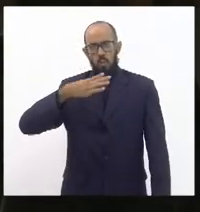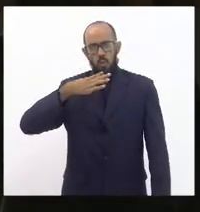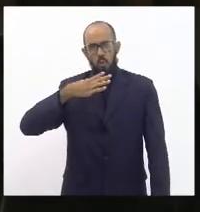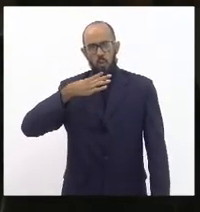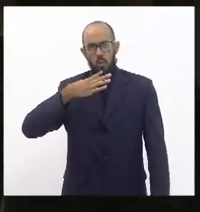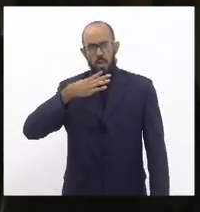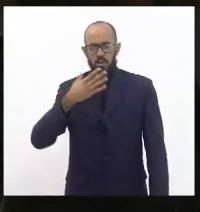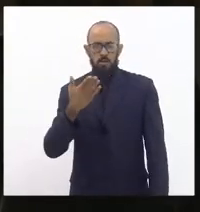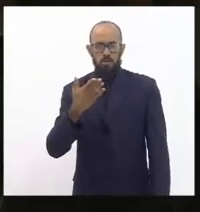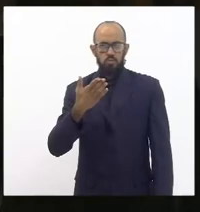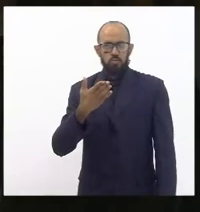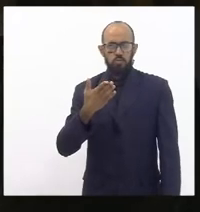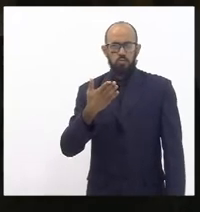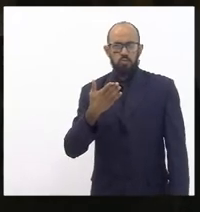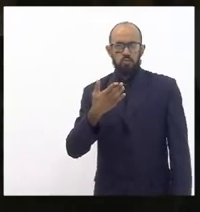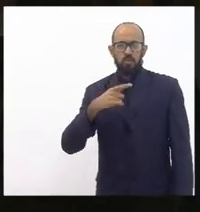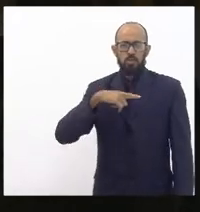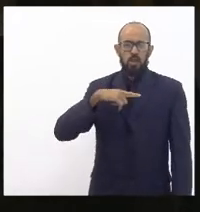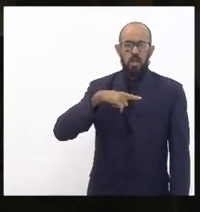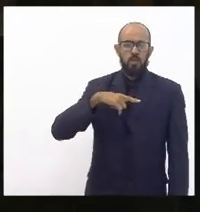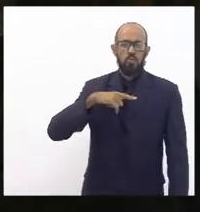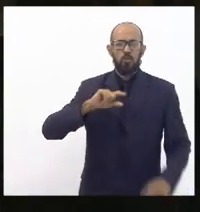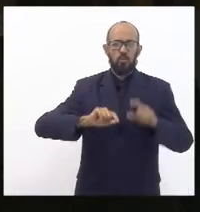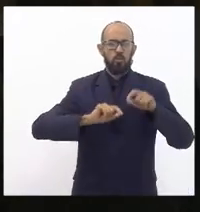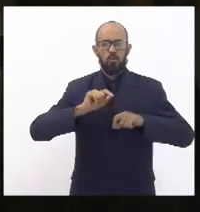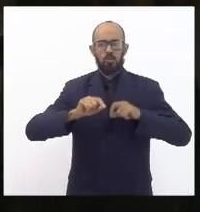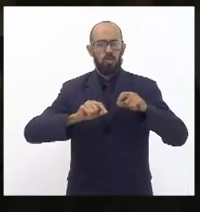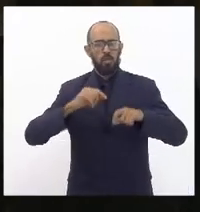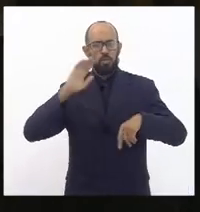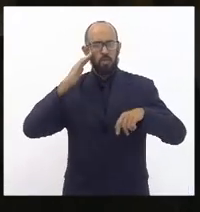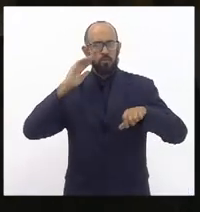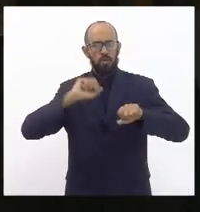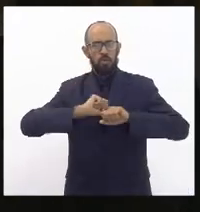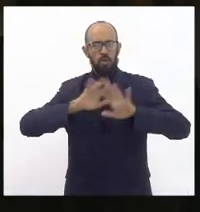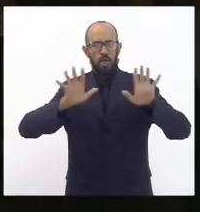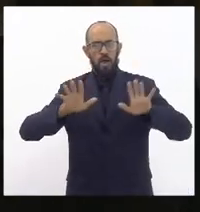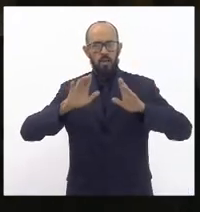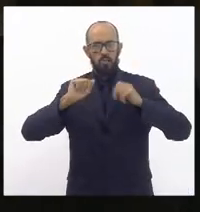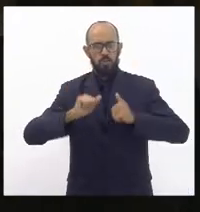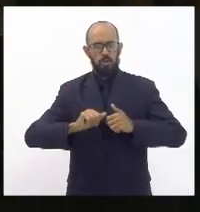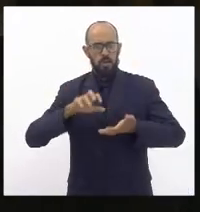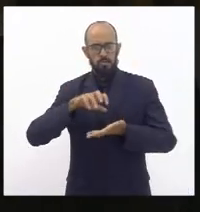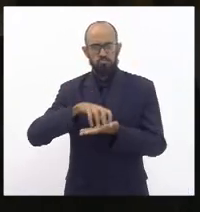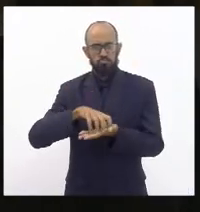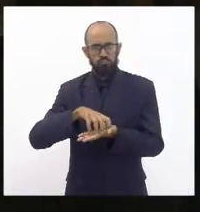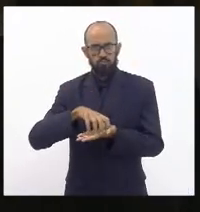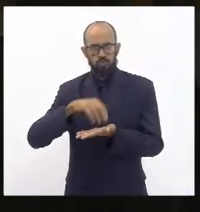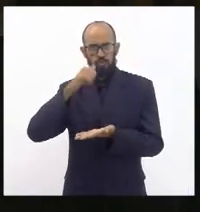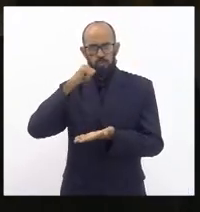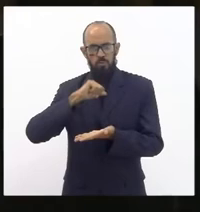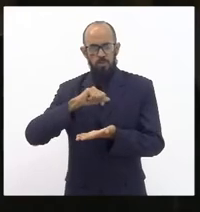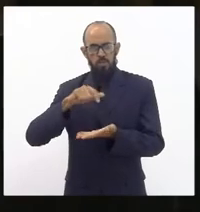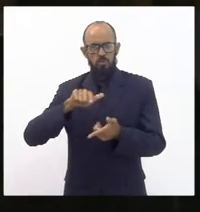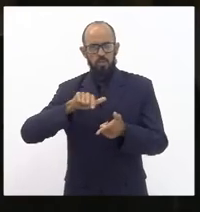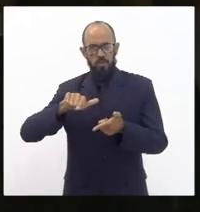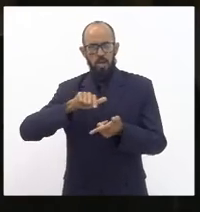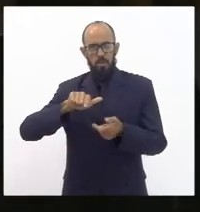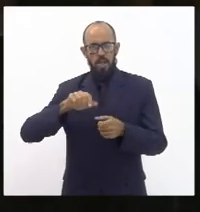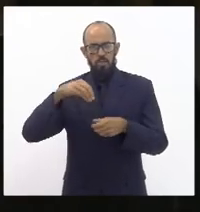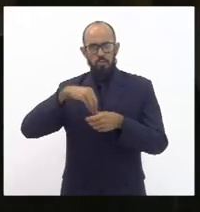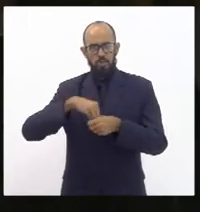da e com propriedade da capacitação do segmento feminino que atua nas Forças Armadas